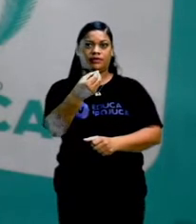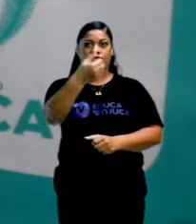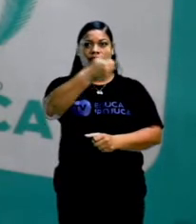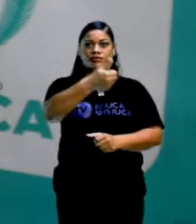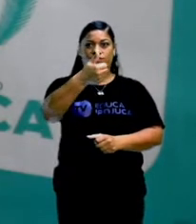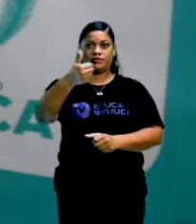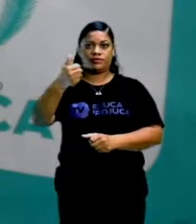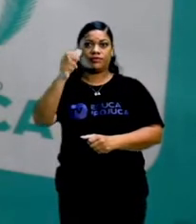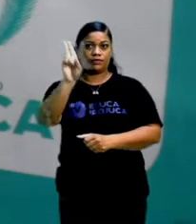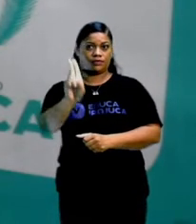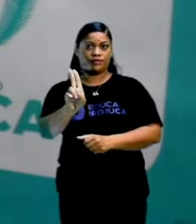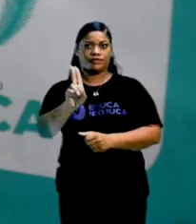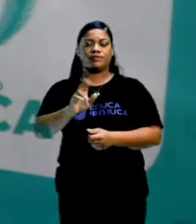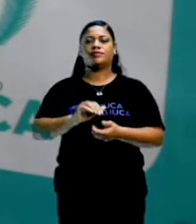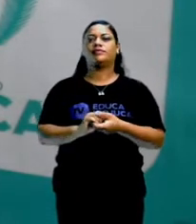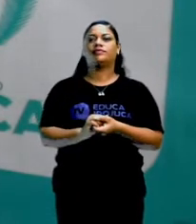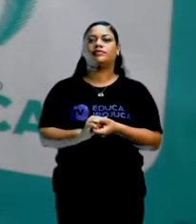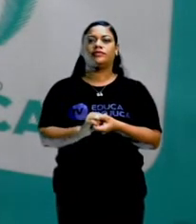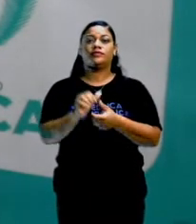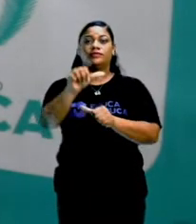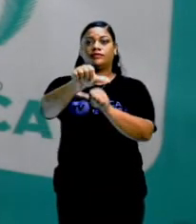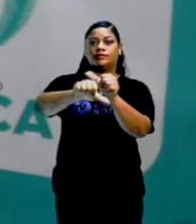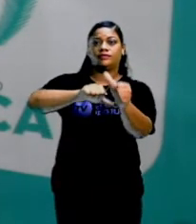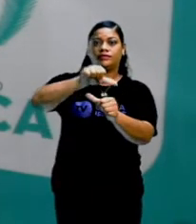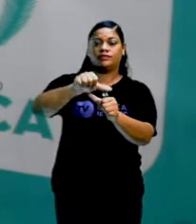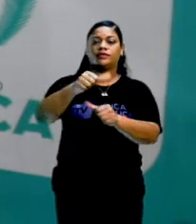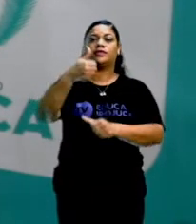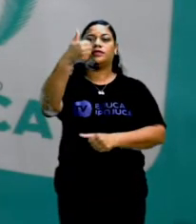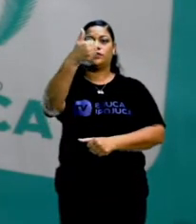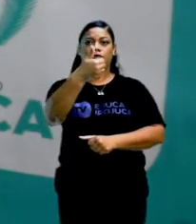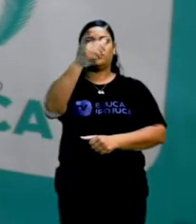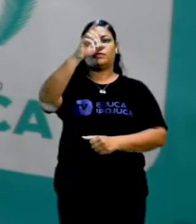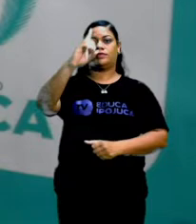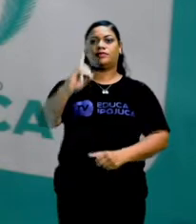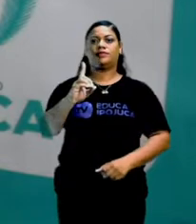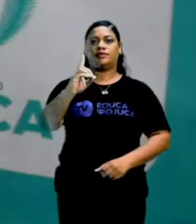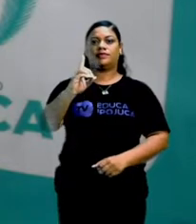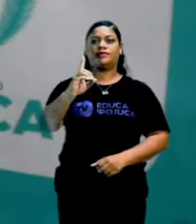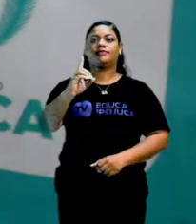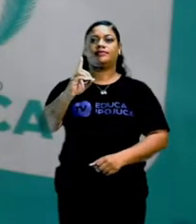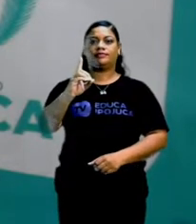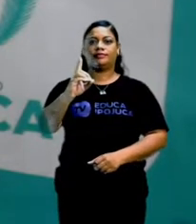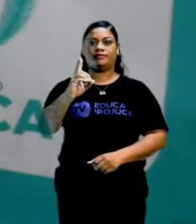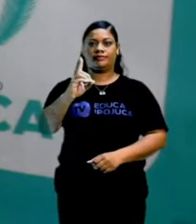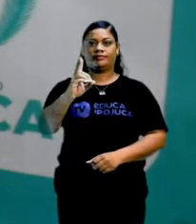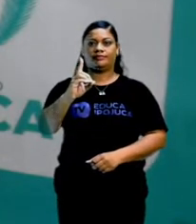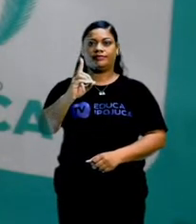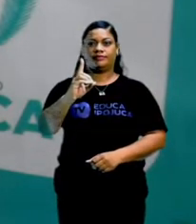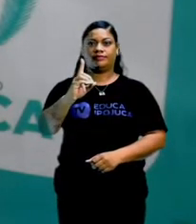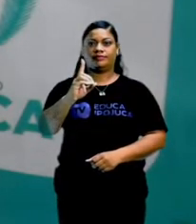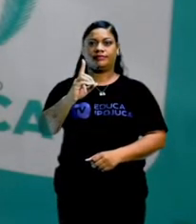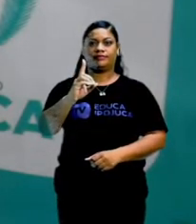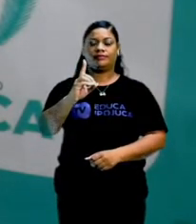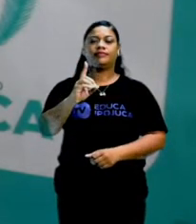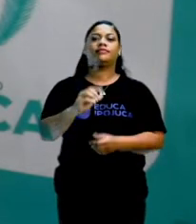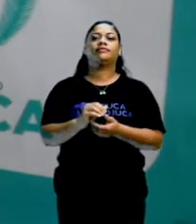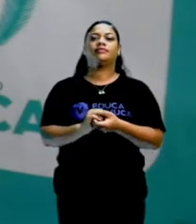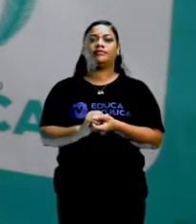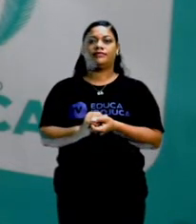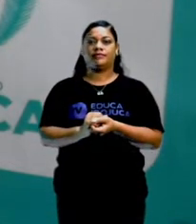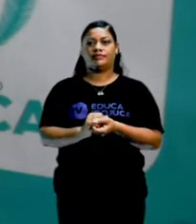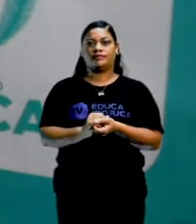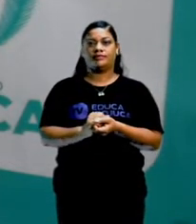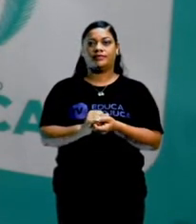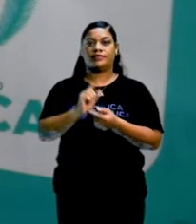ábaco, automaticamente já transforma-se em 1 dezena, transpassando, ou seja, transferindo-se